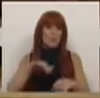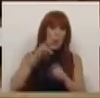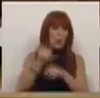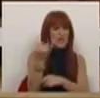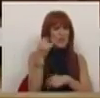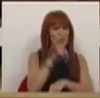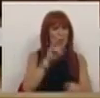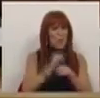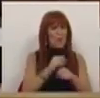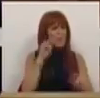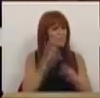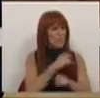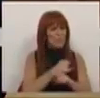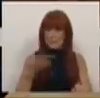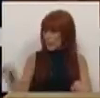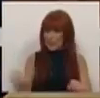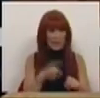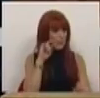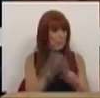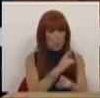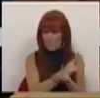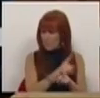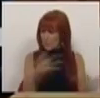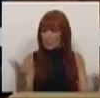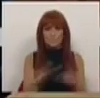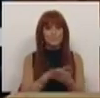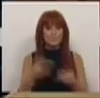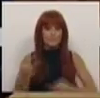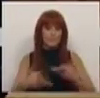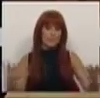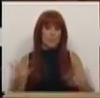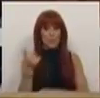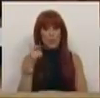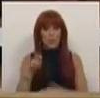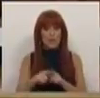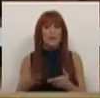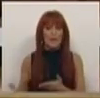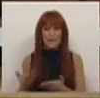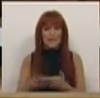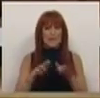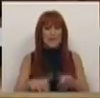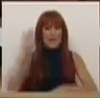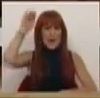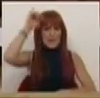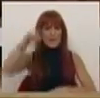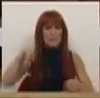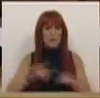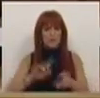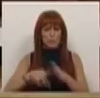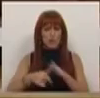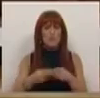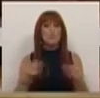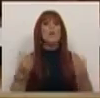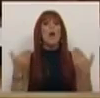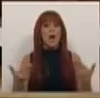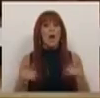outras instituições supervisionadas por aquela instituição. Com base nesta análise, o Bloco de Esquerda vai trazer à Assembleia da República um projeto